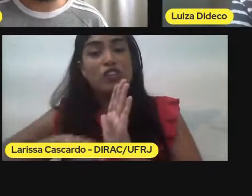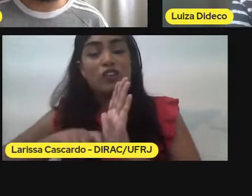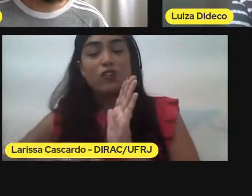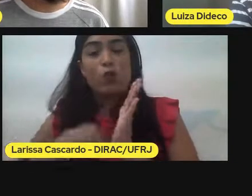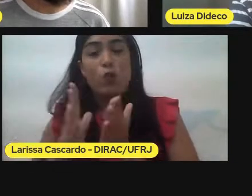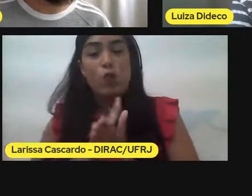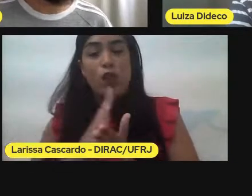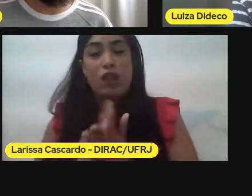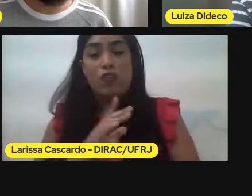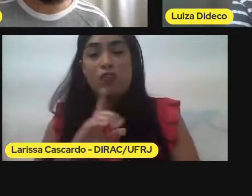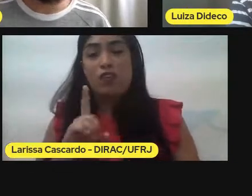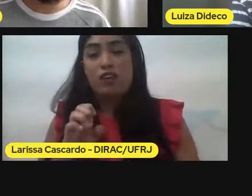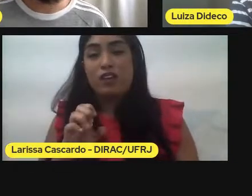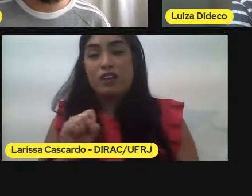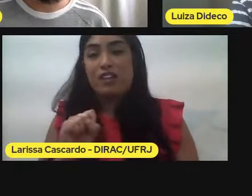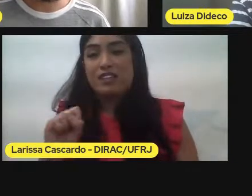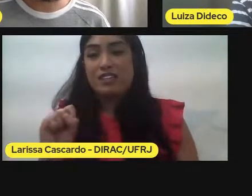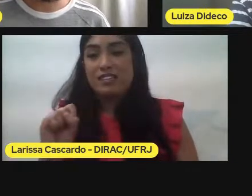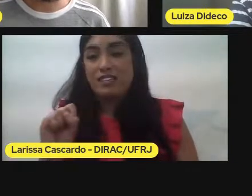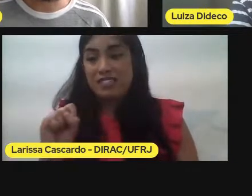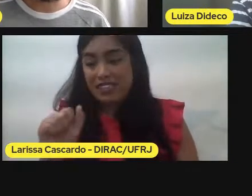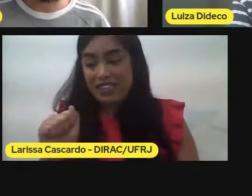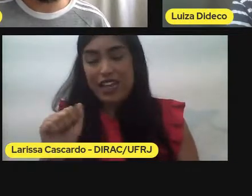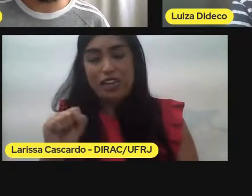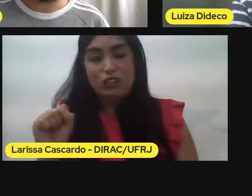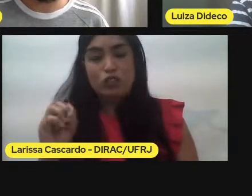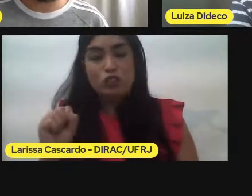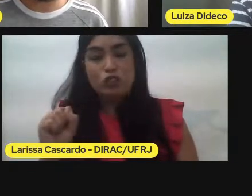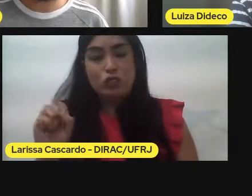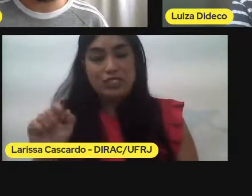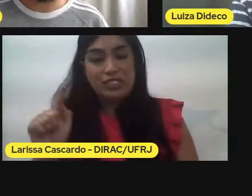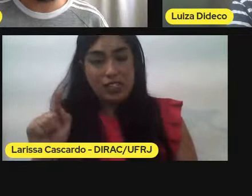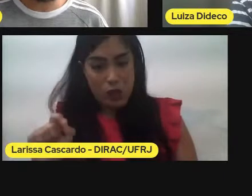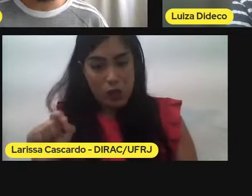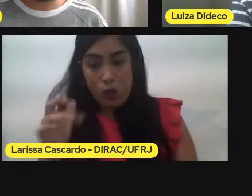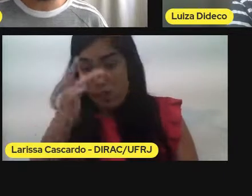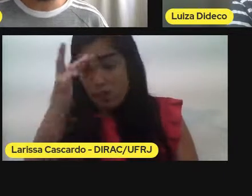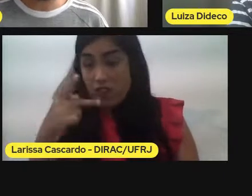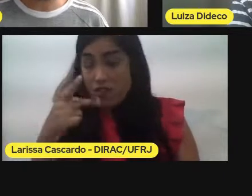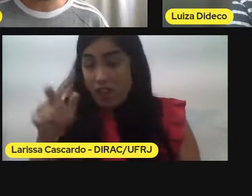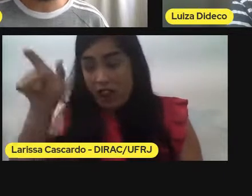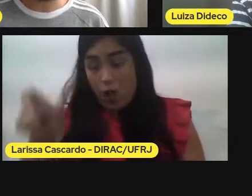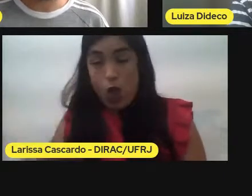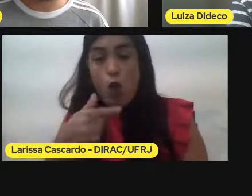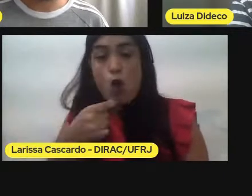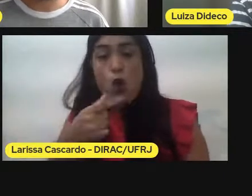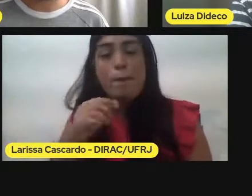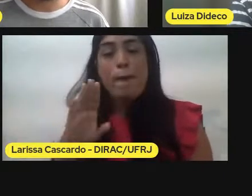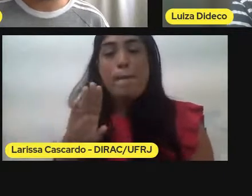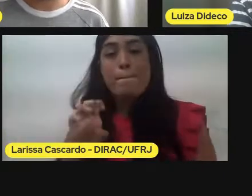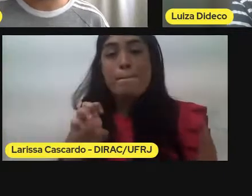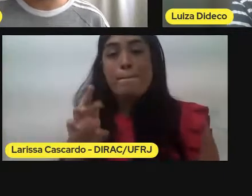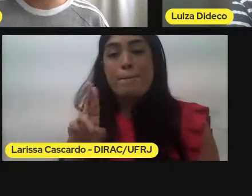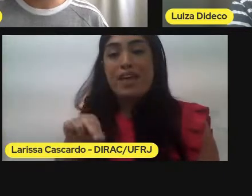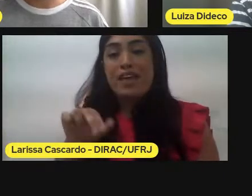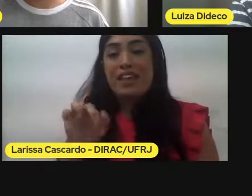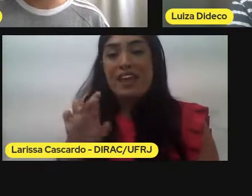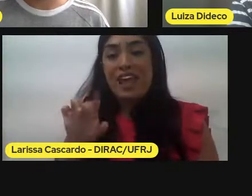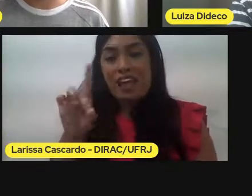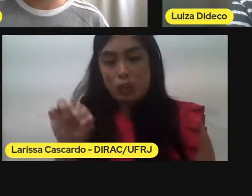livro do Desassossego ao Bernardo Soares, o que não deixa de ser uma verdade. O Bernardo Soares é uma das figuras, uma das